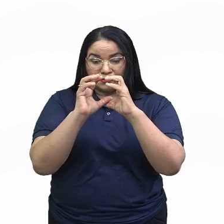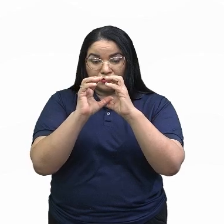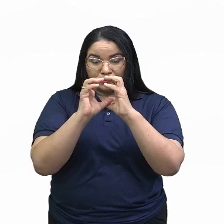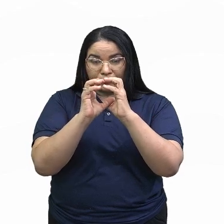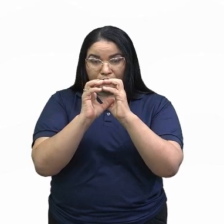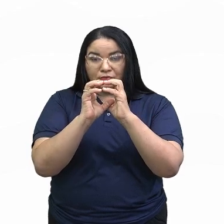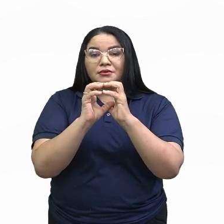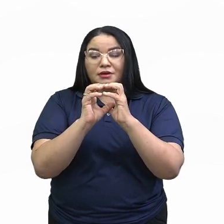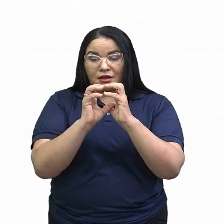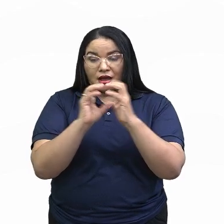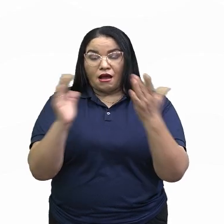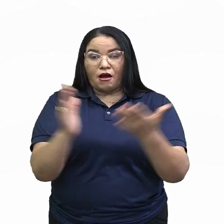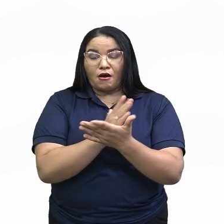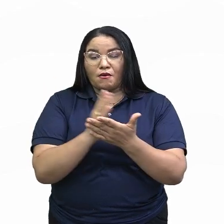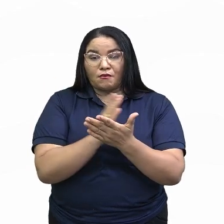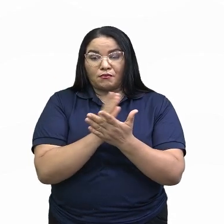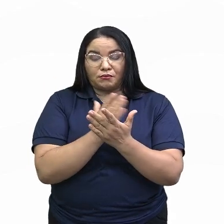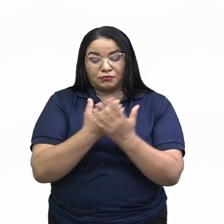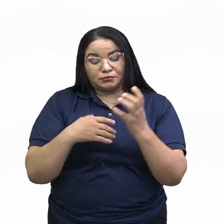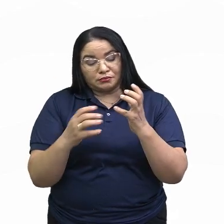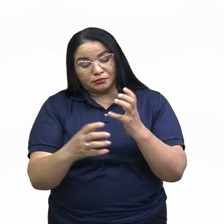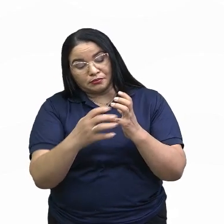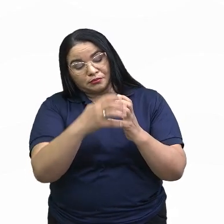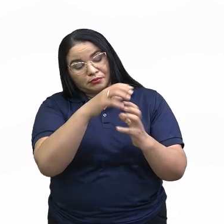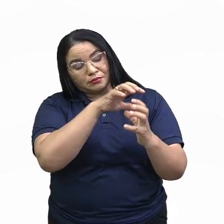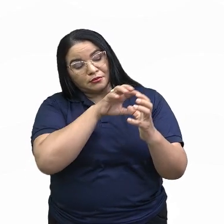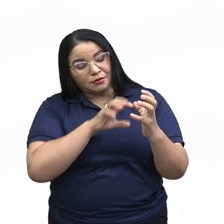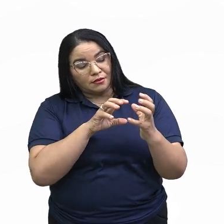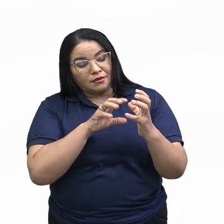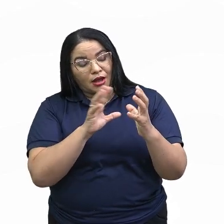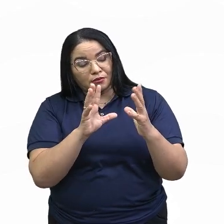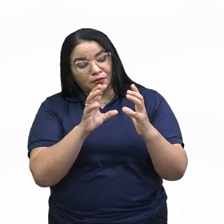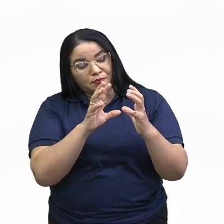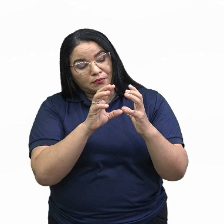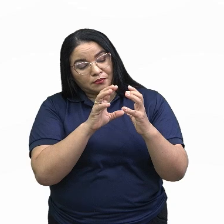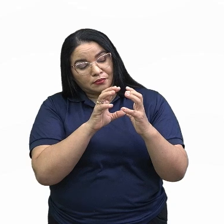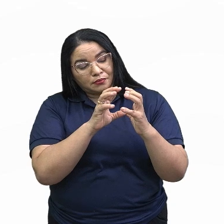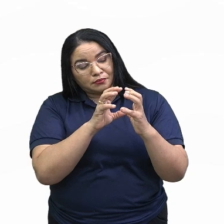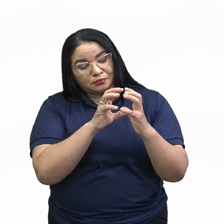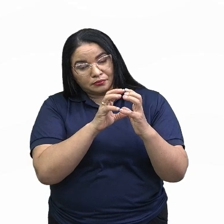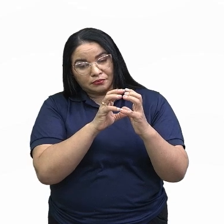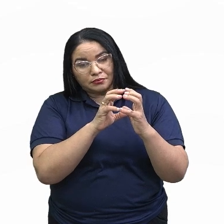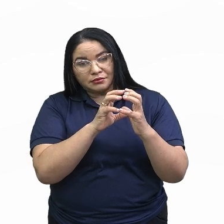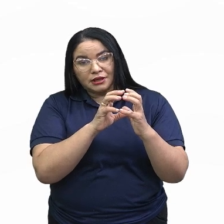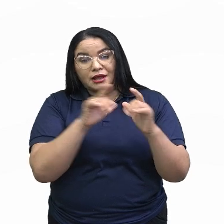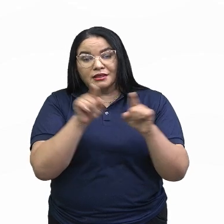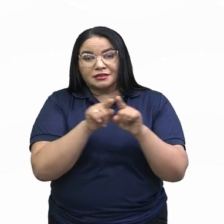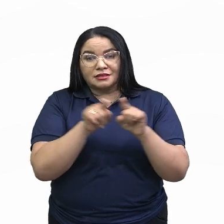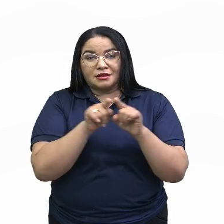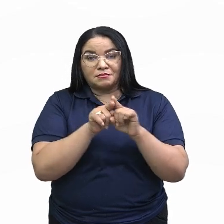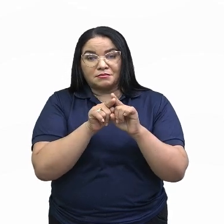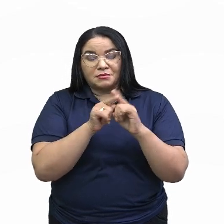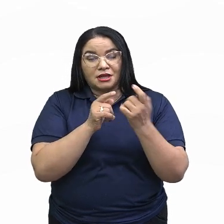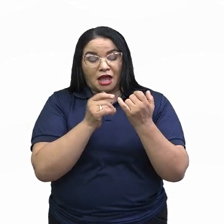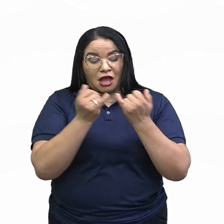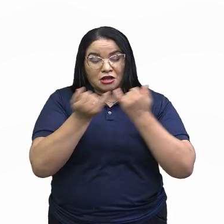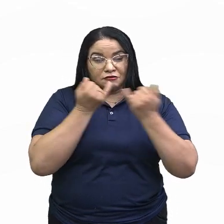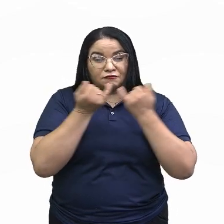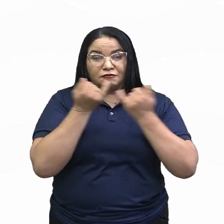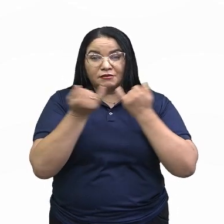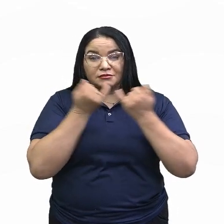a atrofia em algumas regiões do cérebro, a diminuição da velocidade de transmissão dos